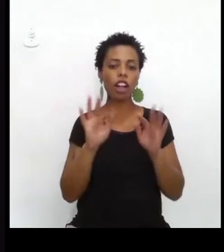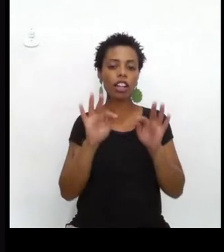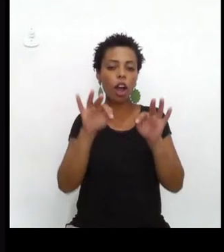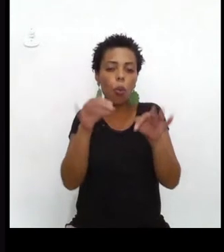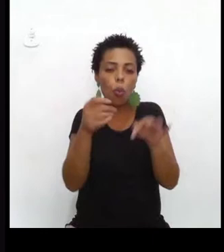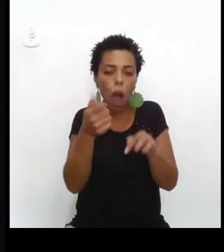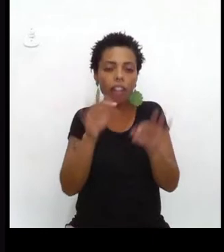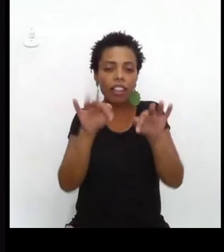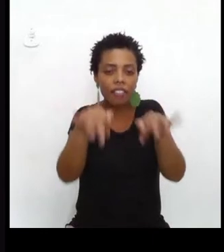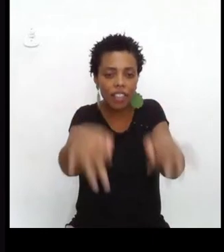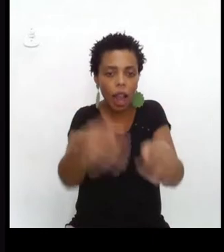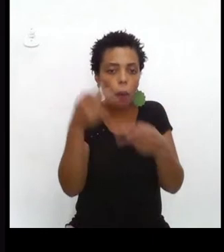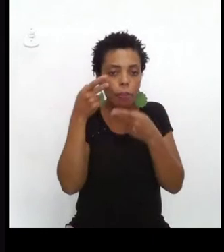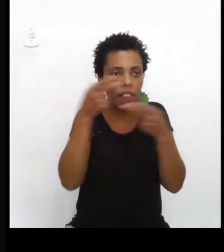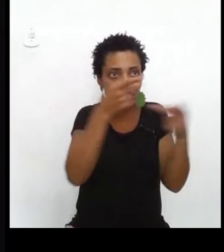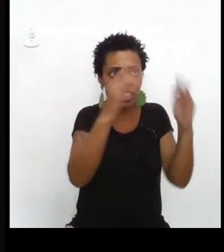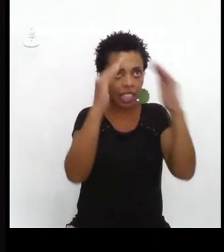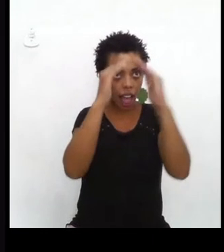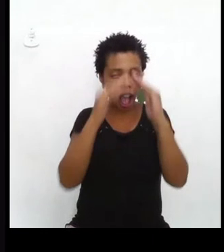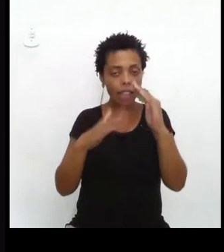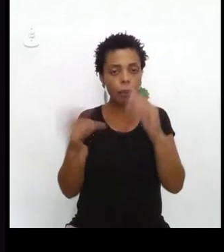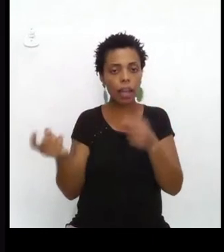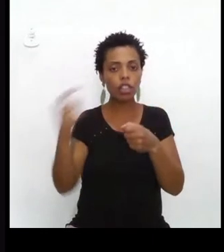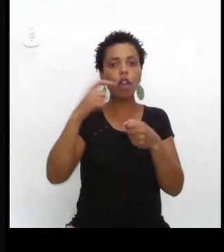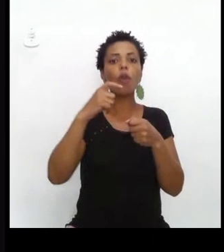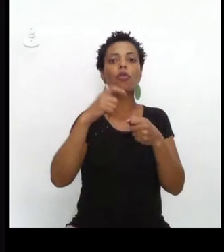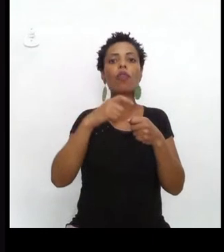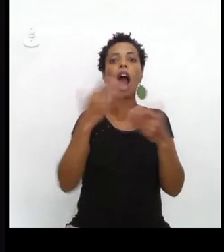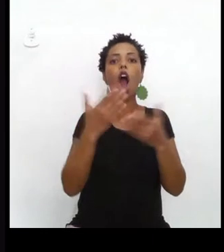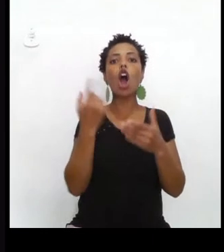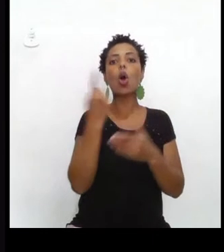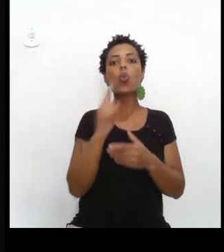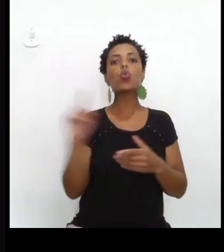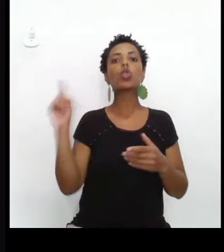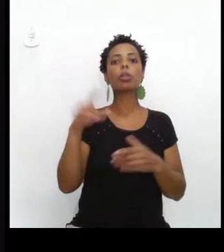sisters tactics War sem graça de PS1